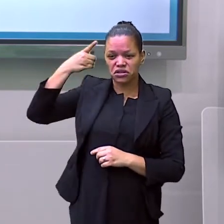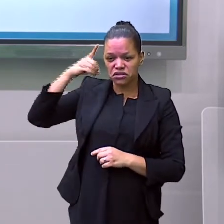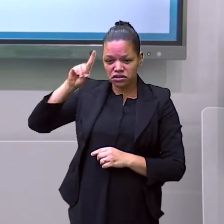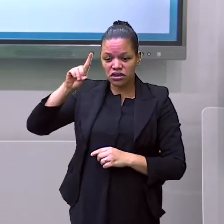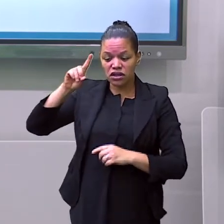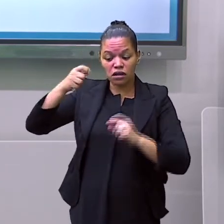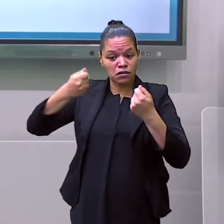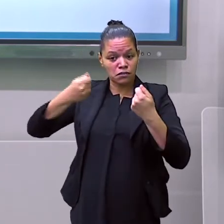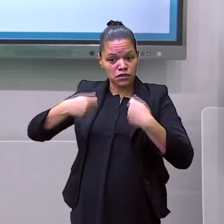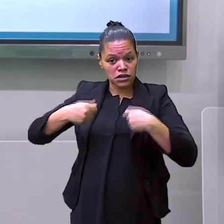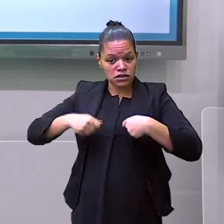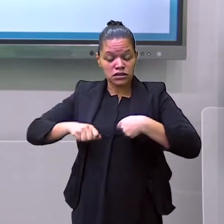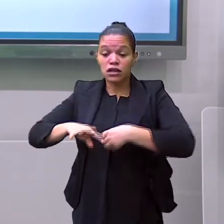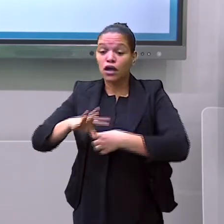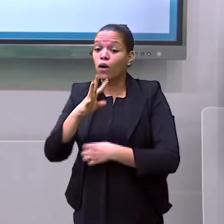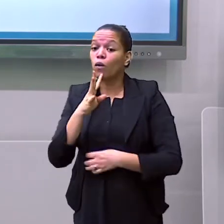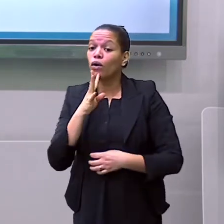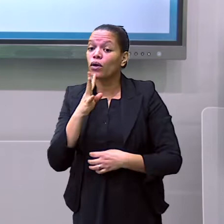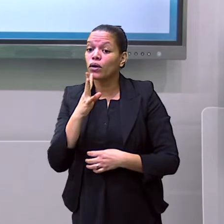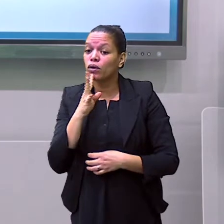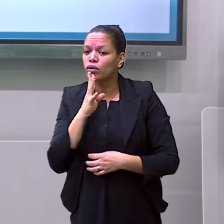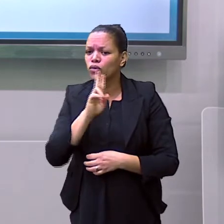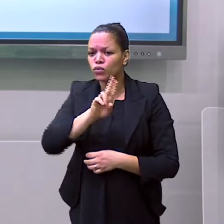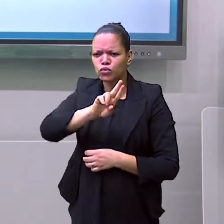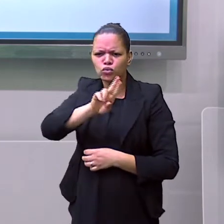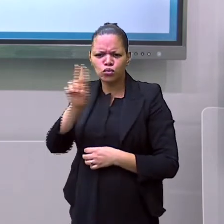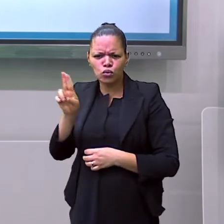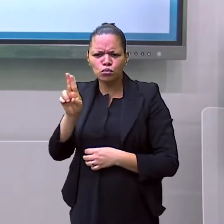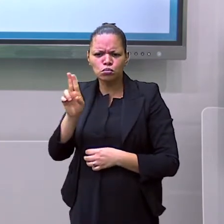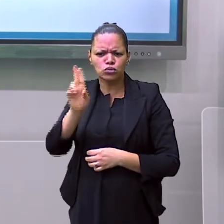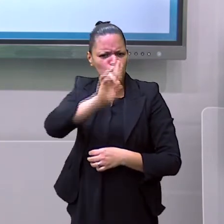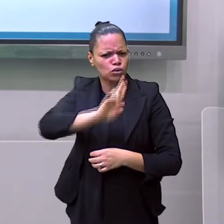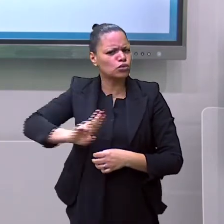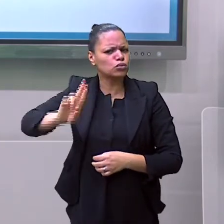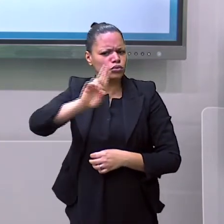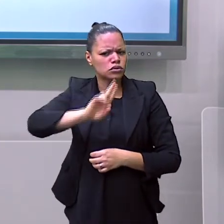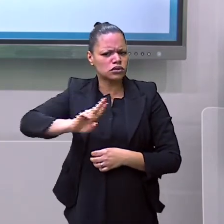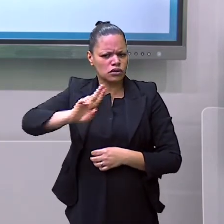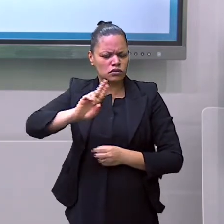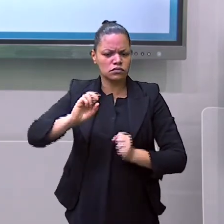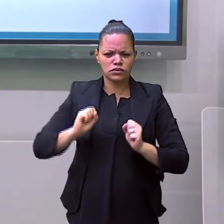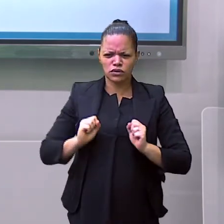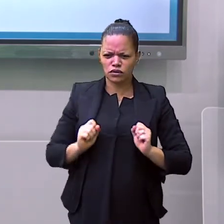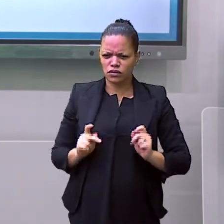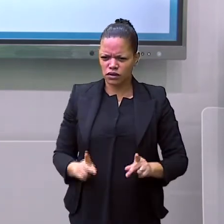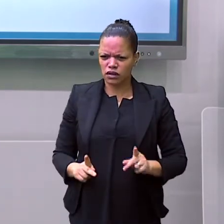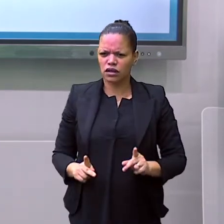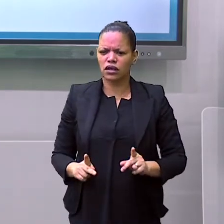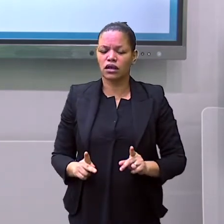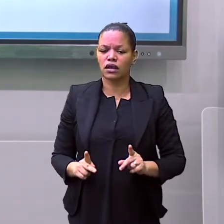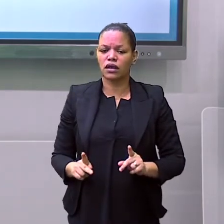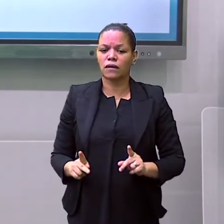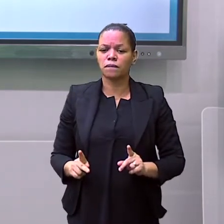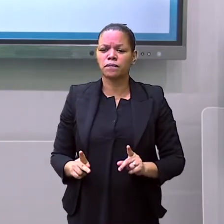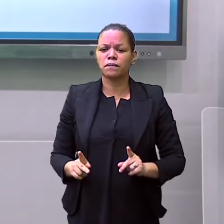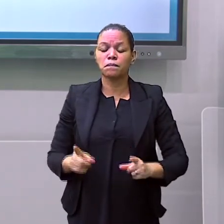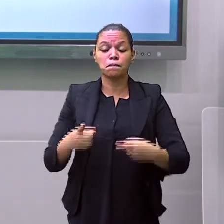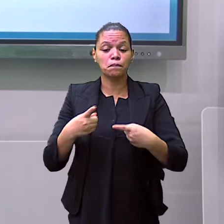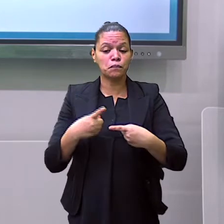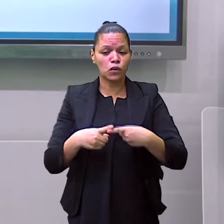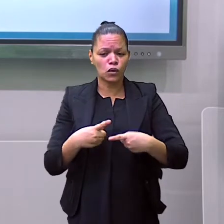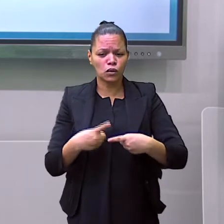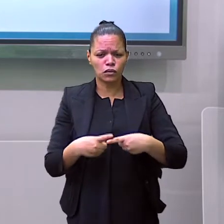os termos e os nomes que são utilizados neste diário. Afinal de contas, quando